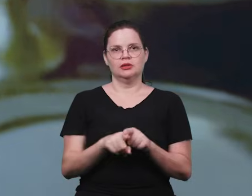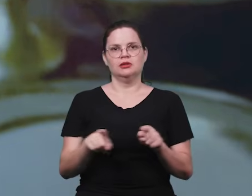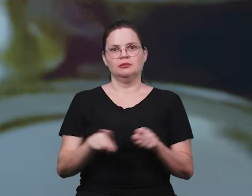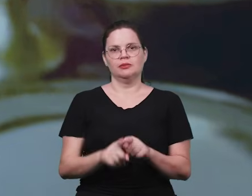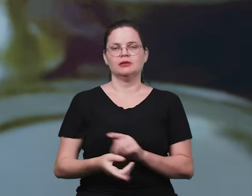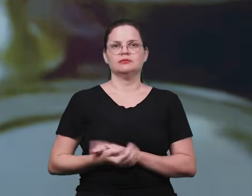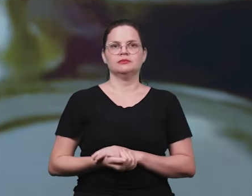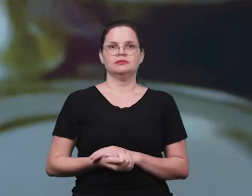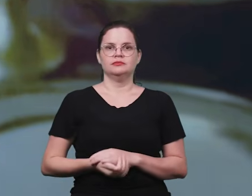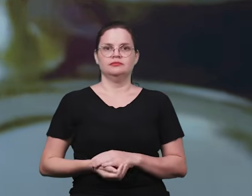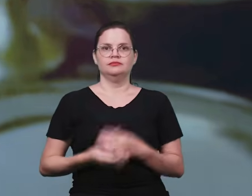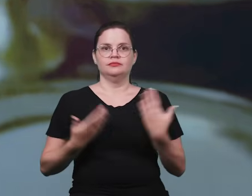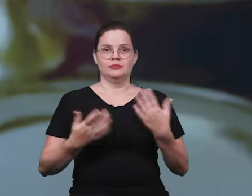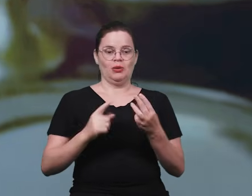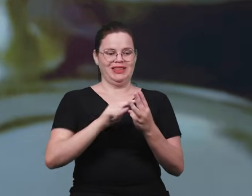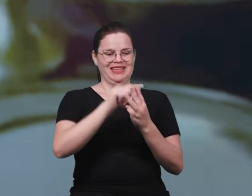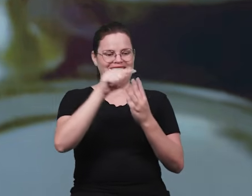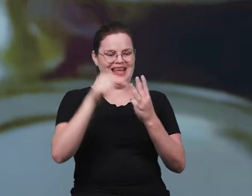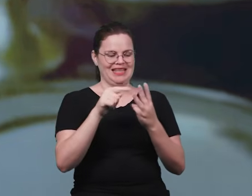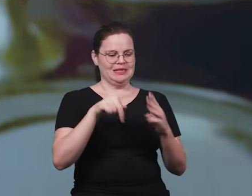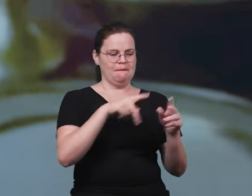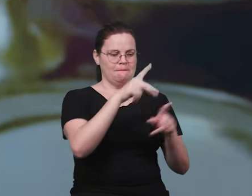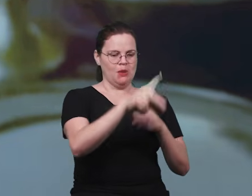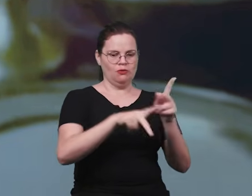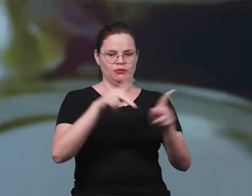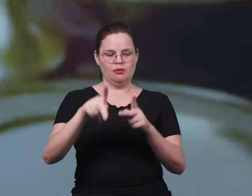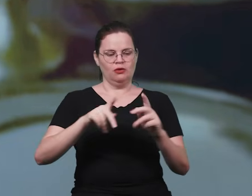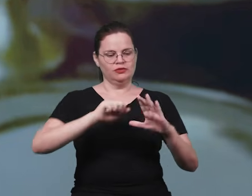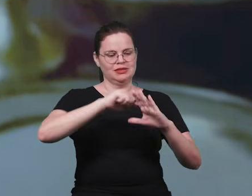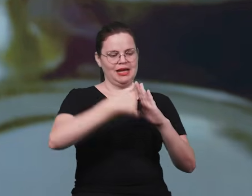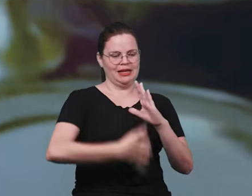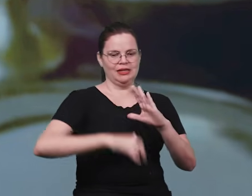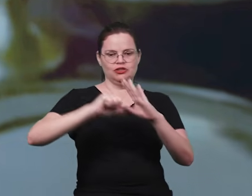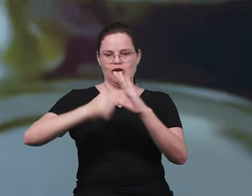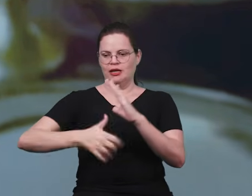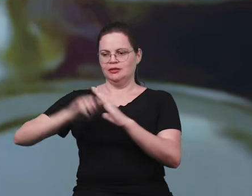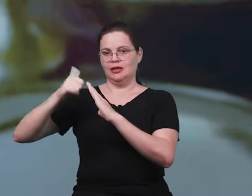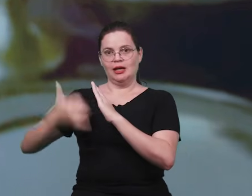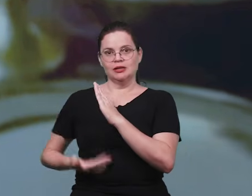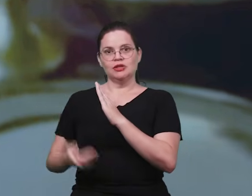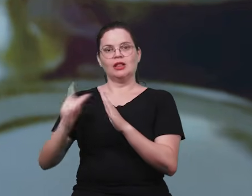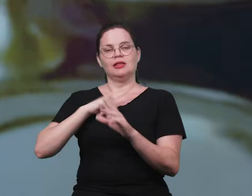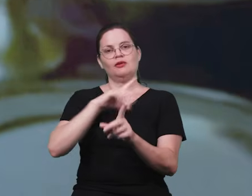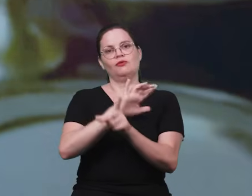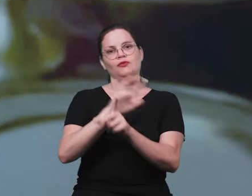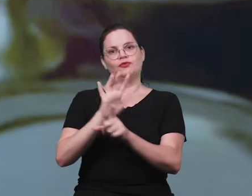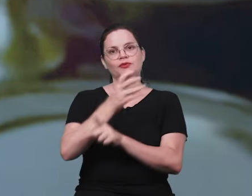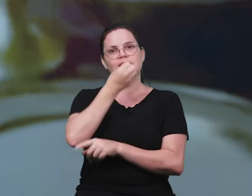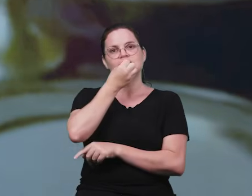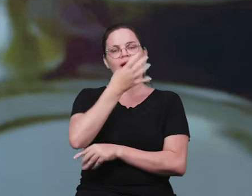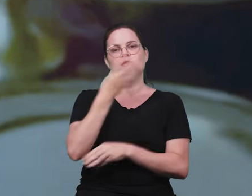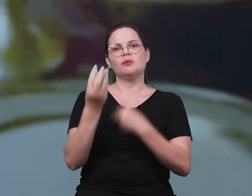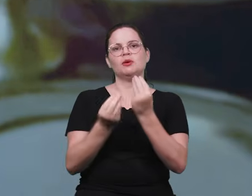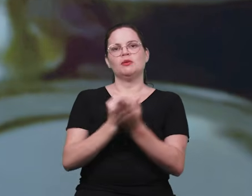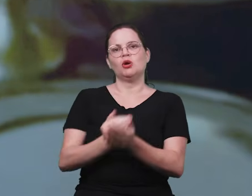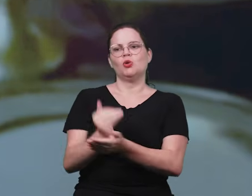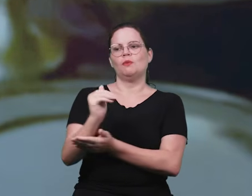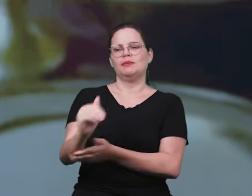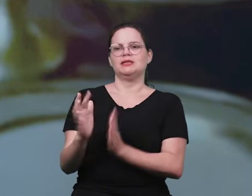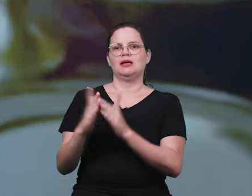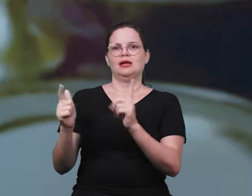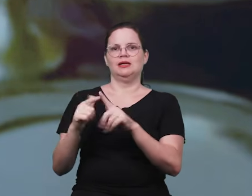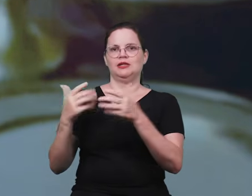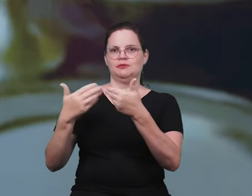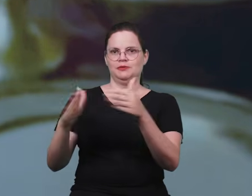Império Romano. Então, esses 3 povos com essas características tiveram uma influência muito grande na implantação da igreja